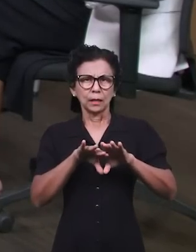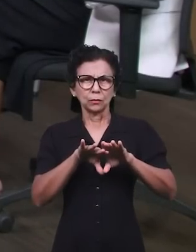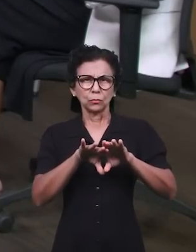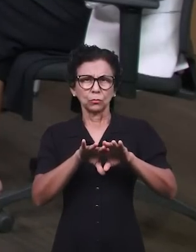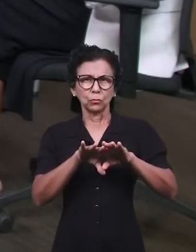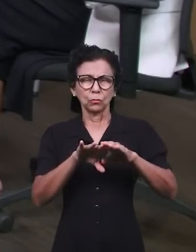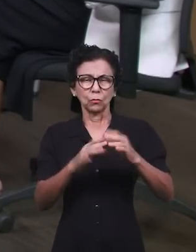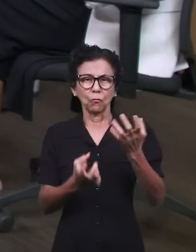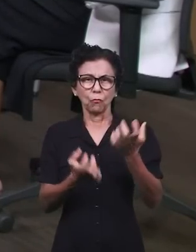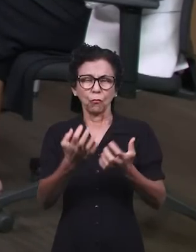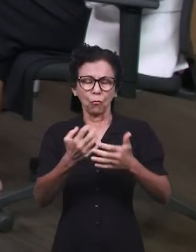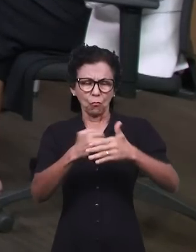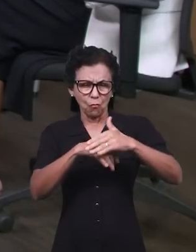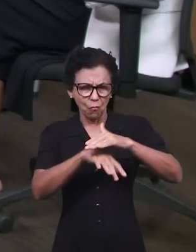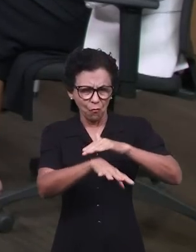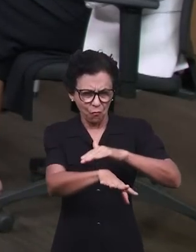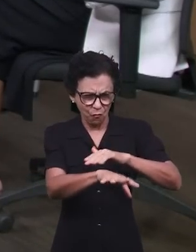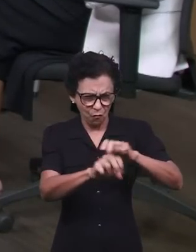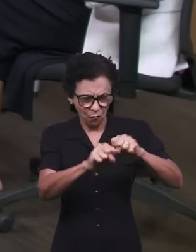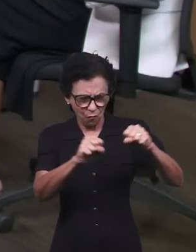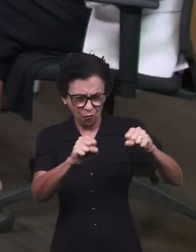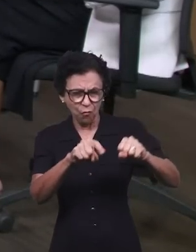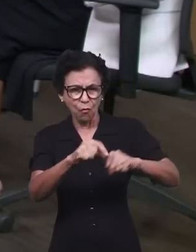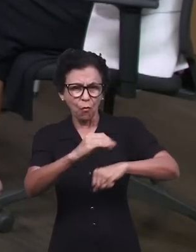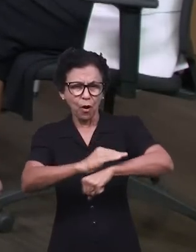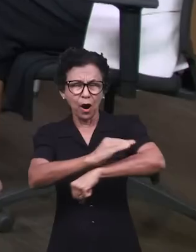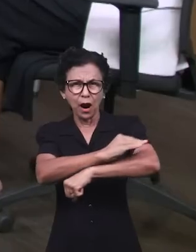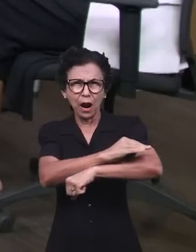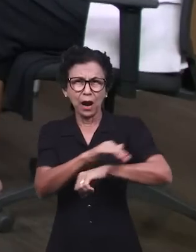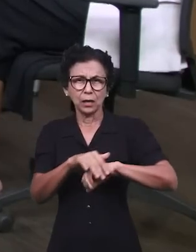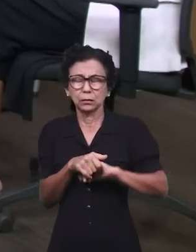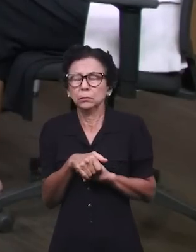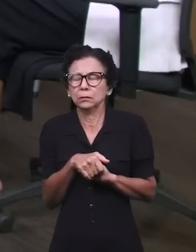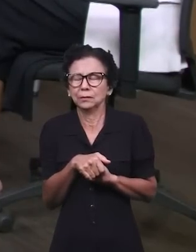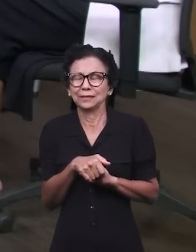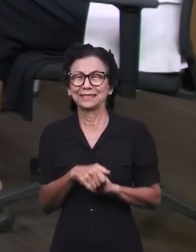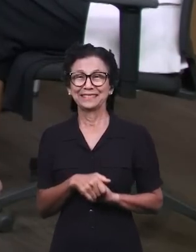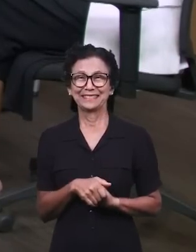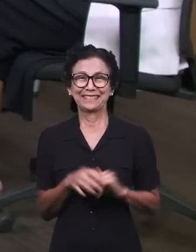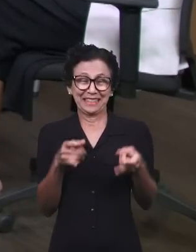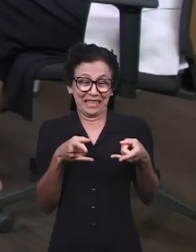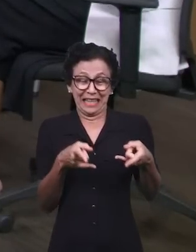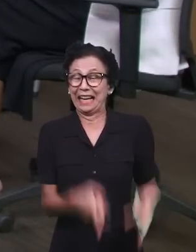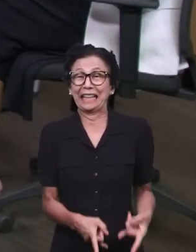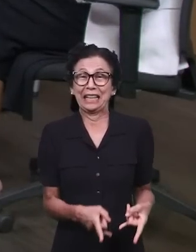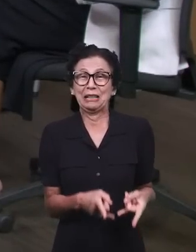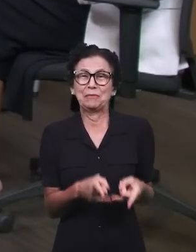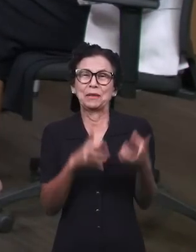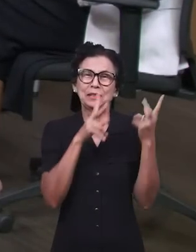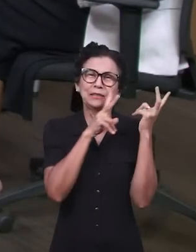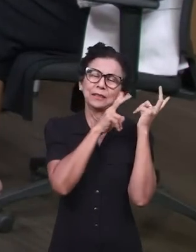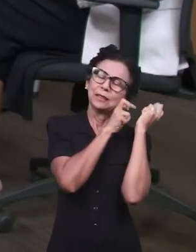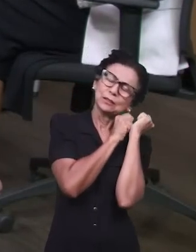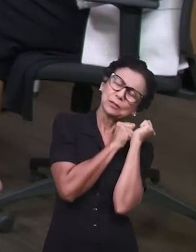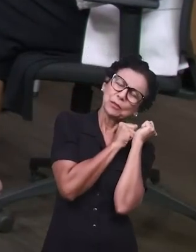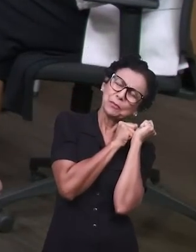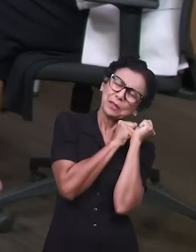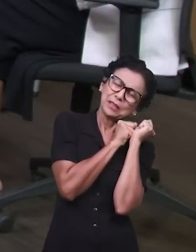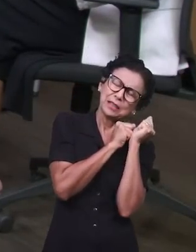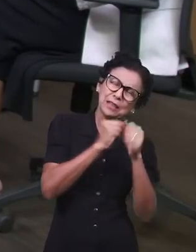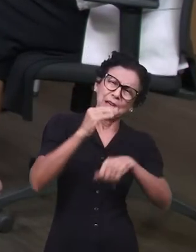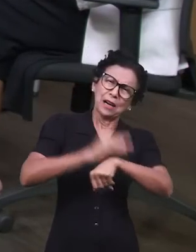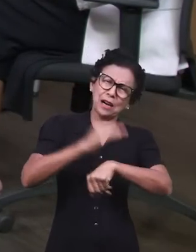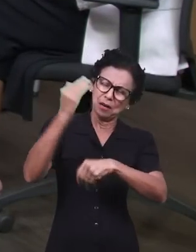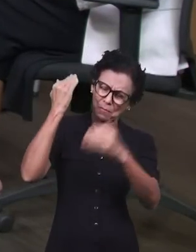entra. Em cima das camas, que delícia, dormir coberto por rã. Hein? Já pensou nessa situação? Você